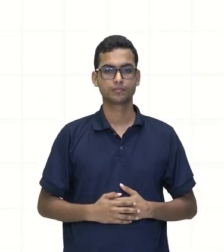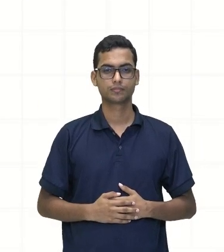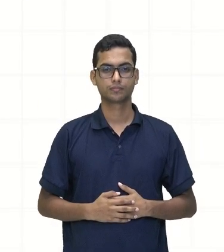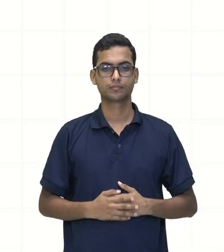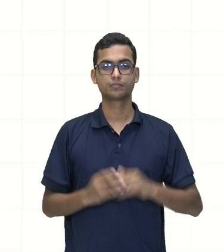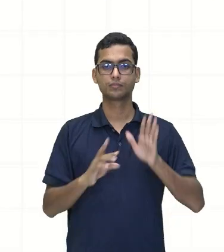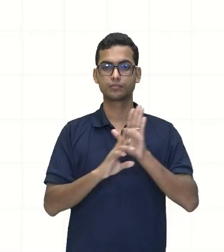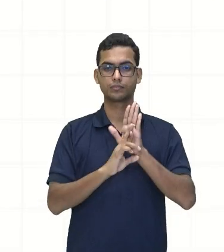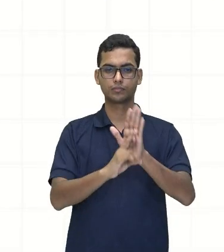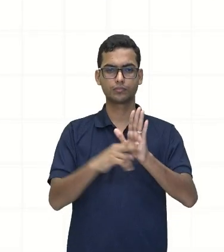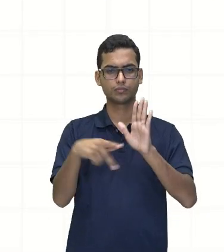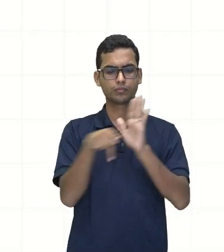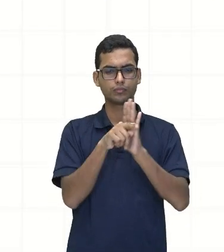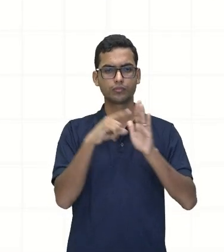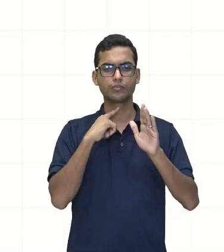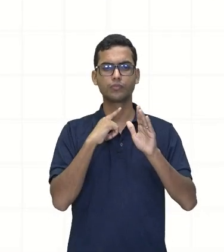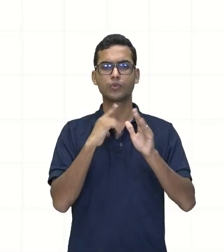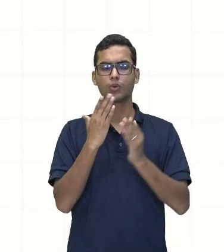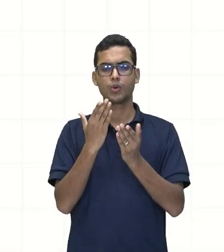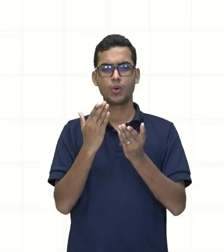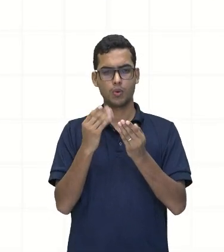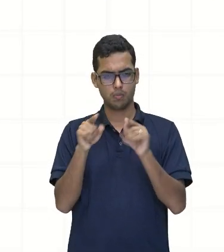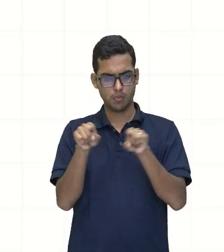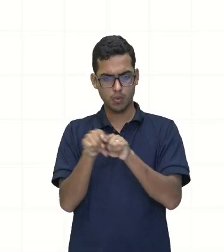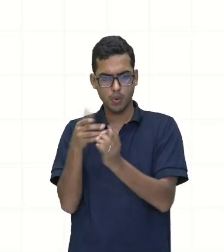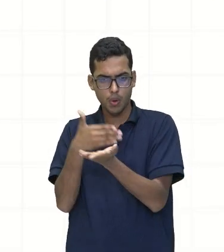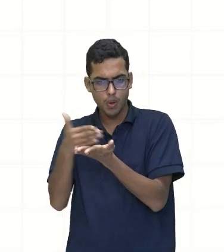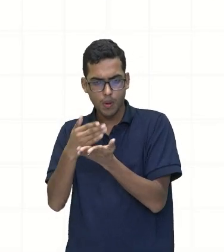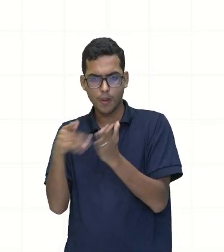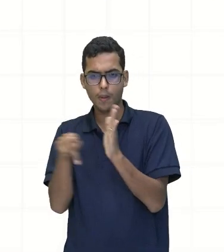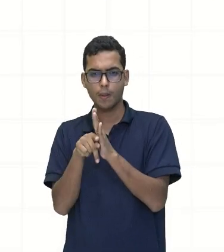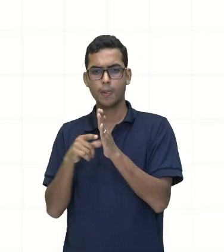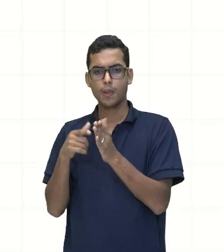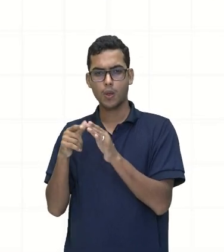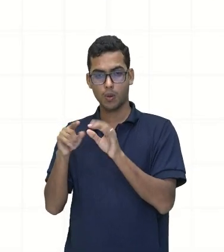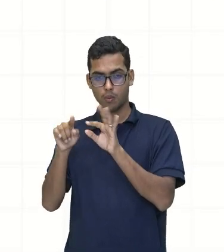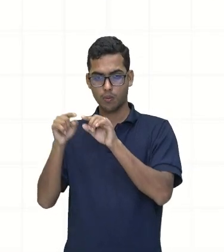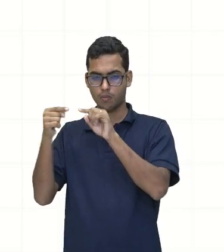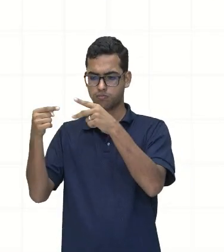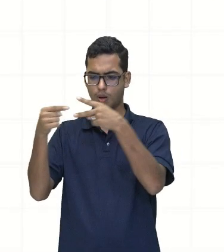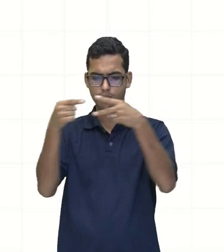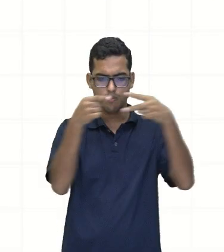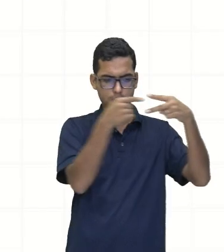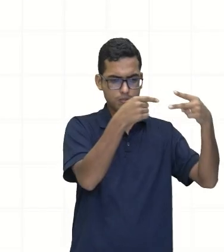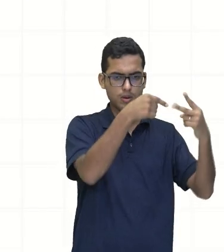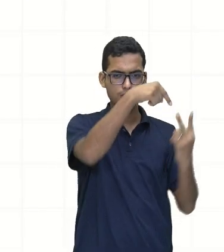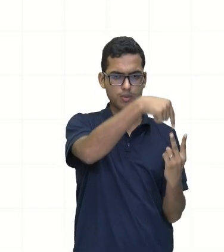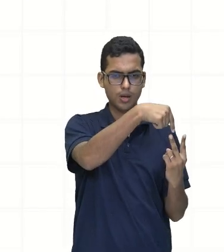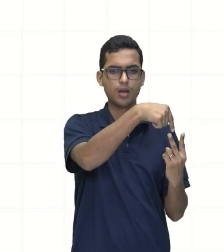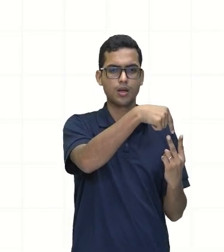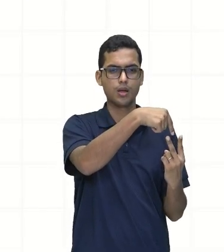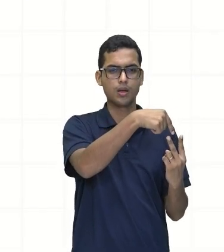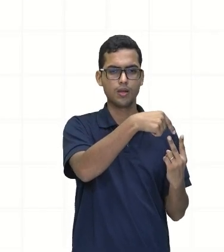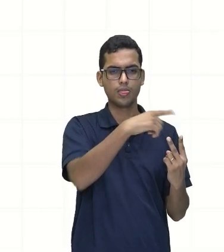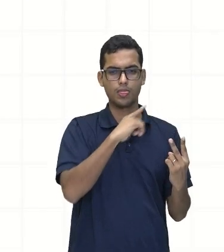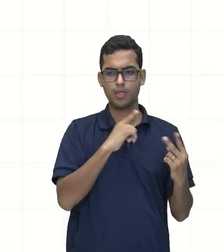figura abaixo, que começa no local indicado pela letra A, ou seja,